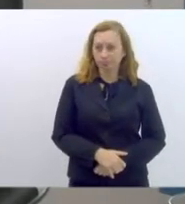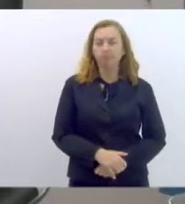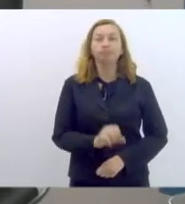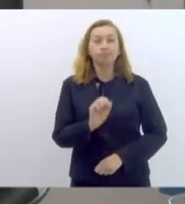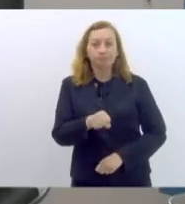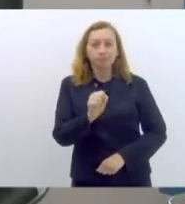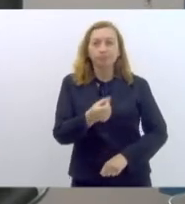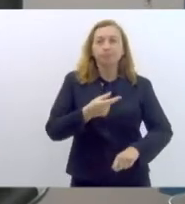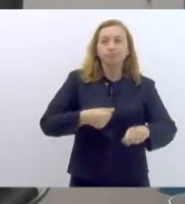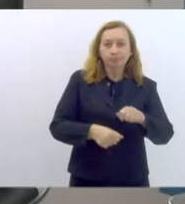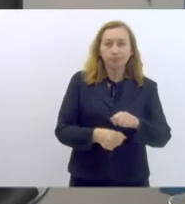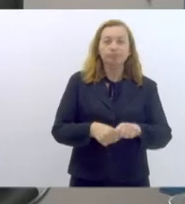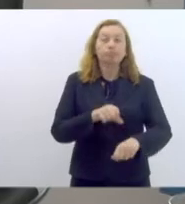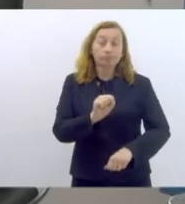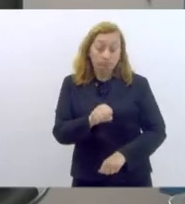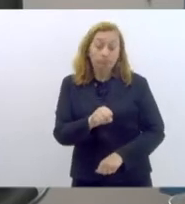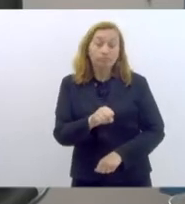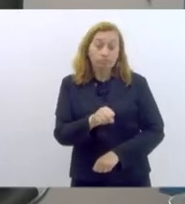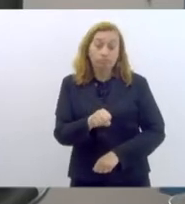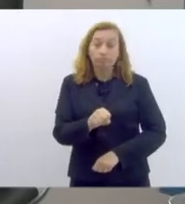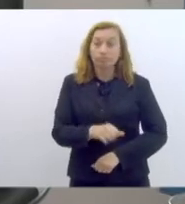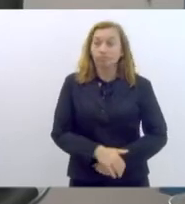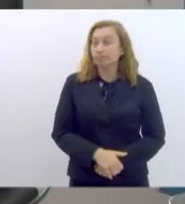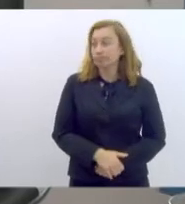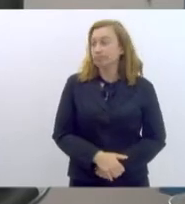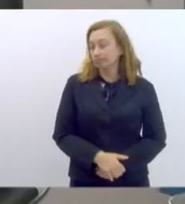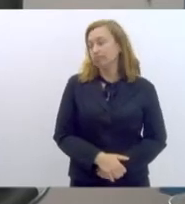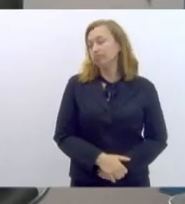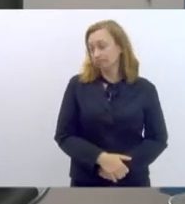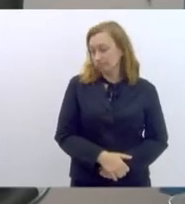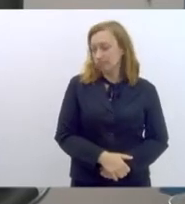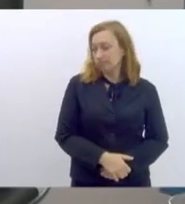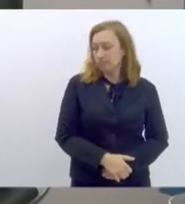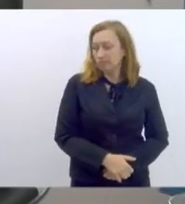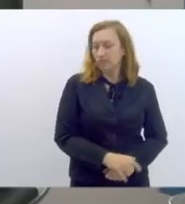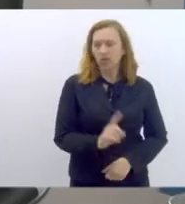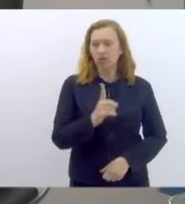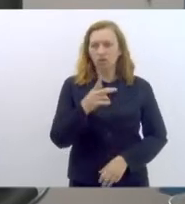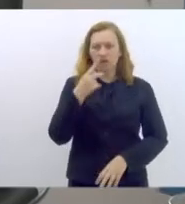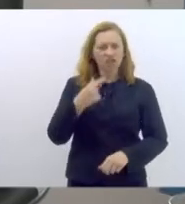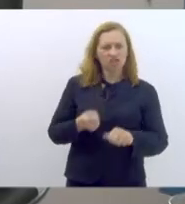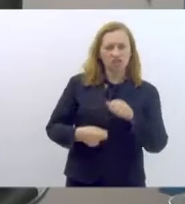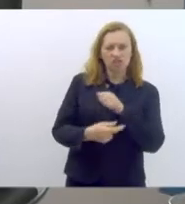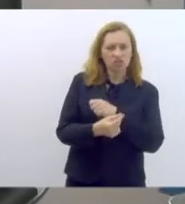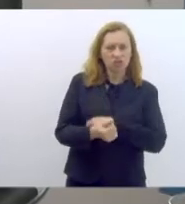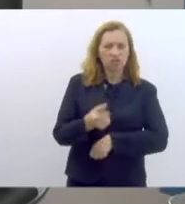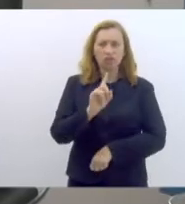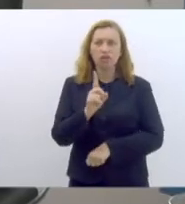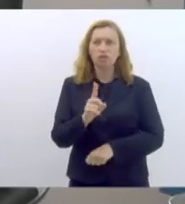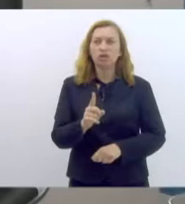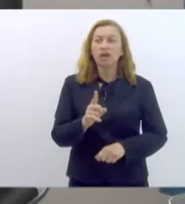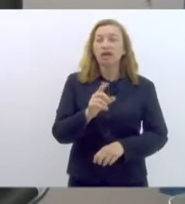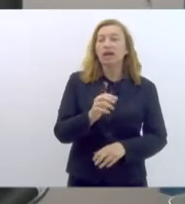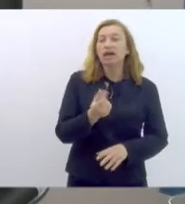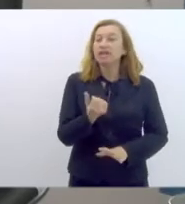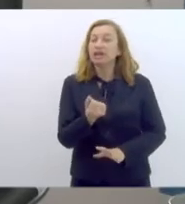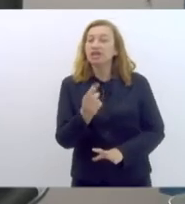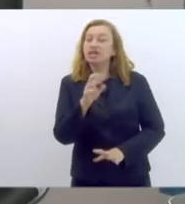Sim, aplicações financeiras. É exatamente investimento. Sim, mas não estou falando investimento. Né? A taxa Selic é